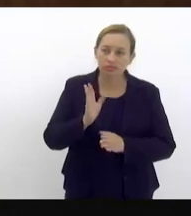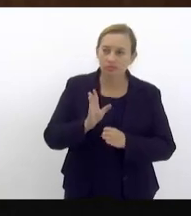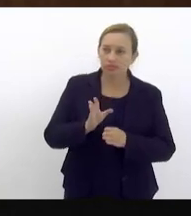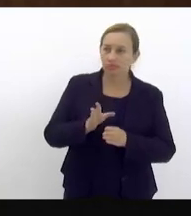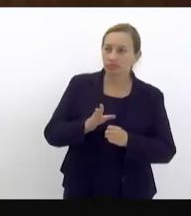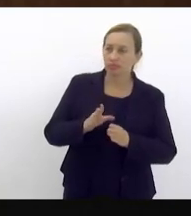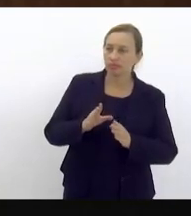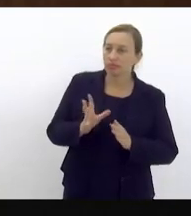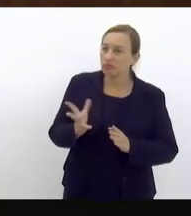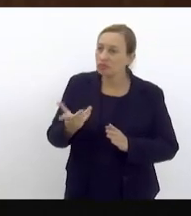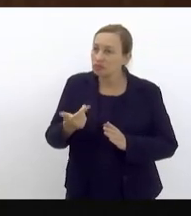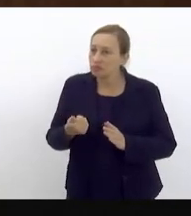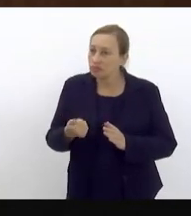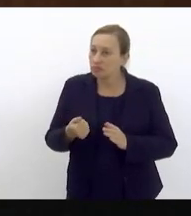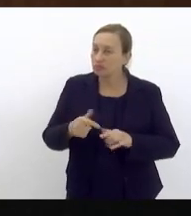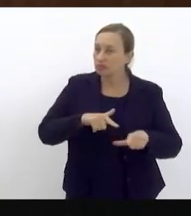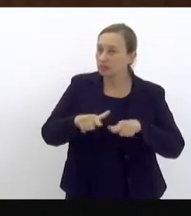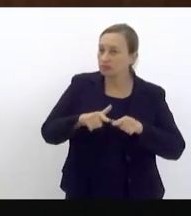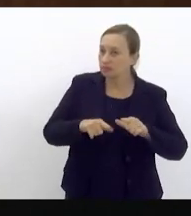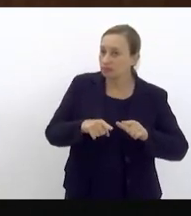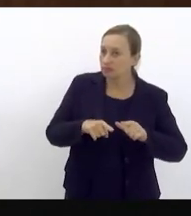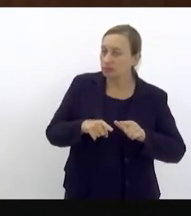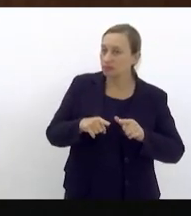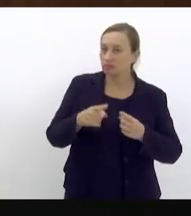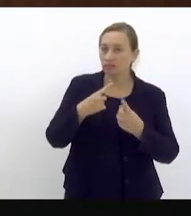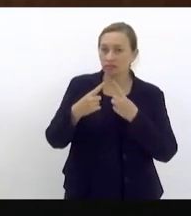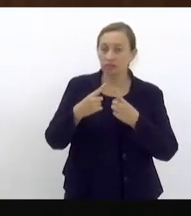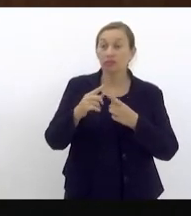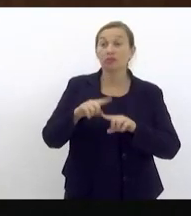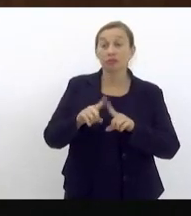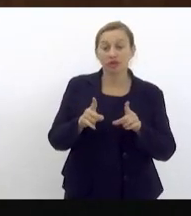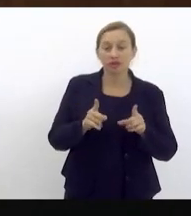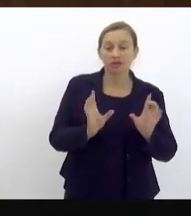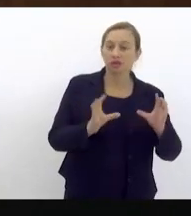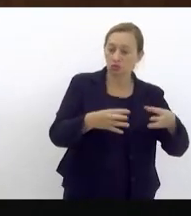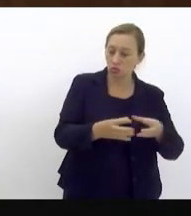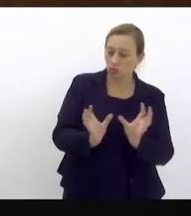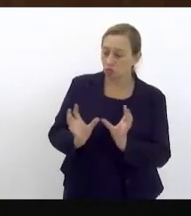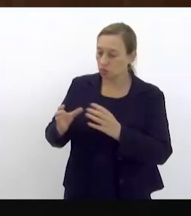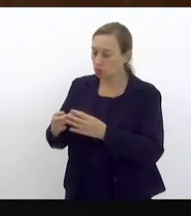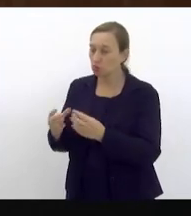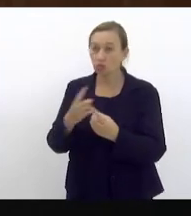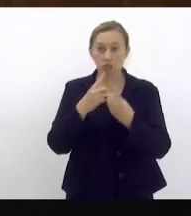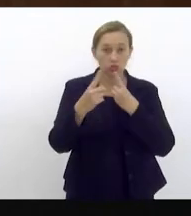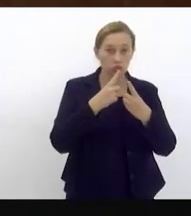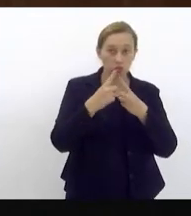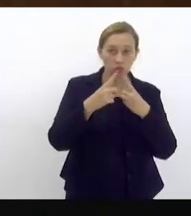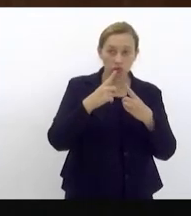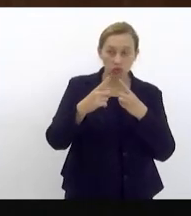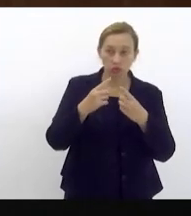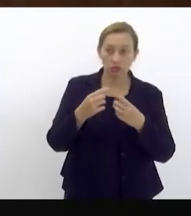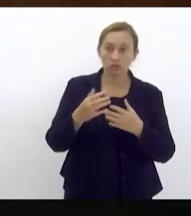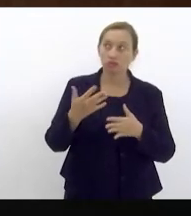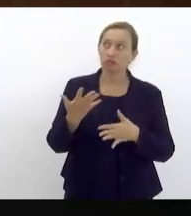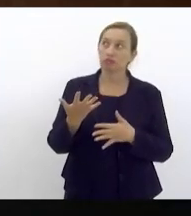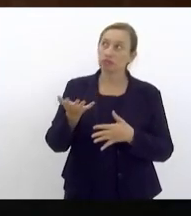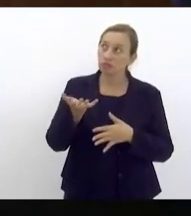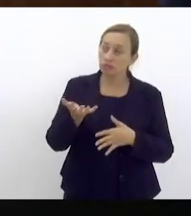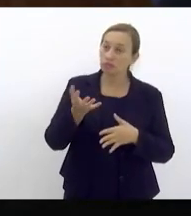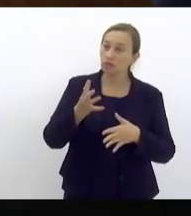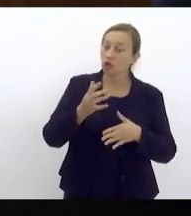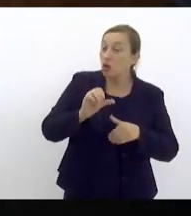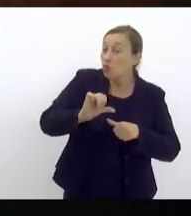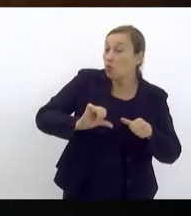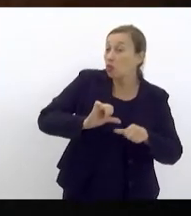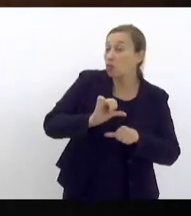rito a ser seguido mas sinais de discussões nas comissões a gente chegou a tese de mudar a imensa eu